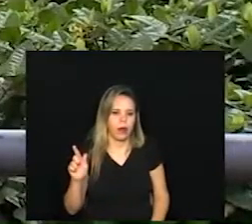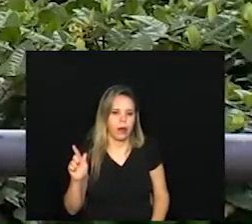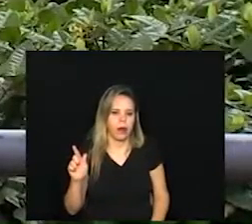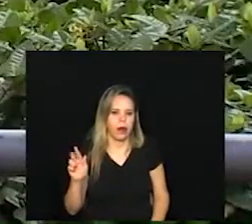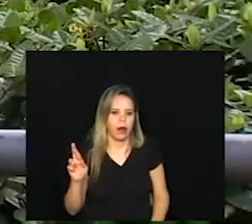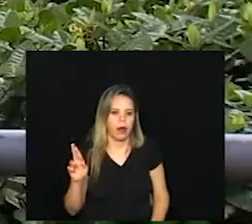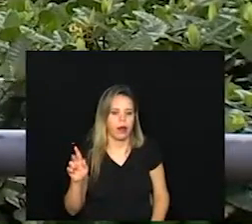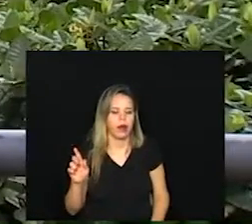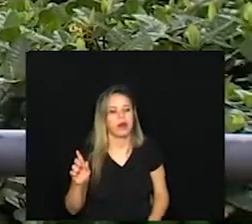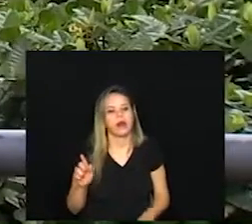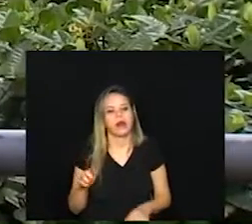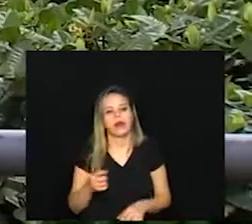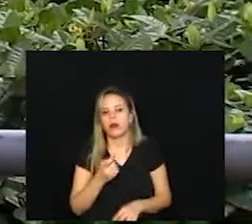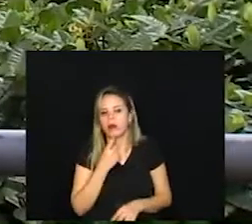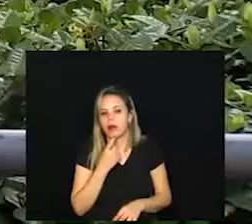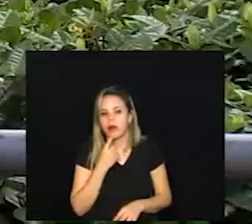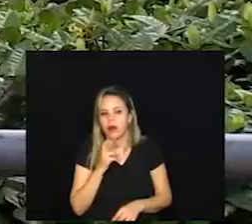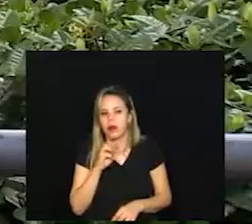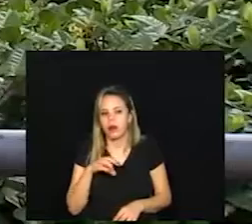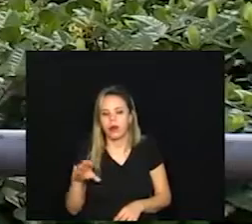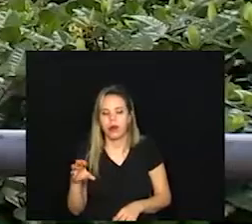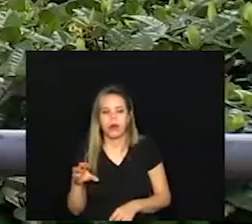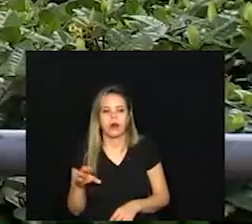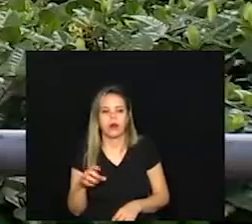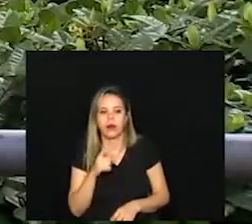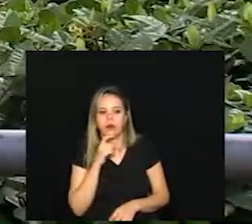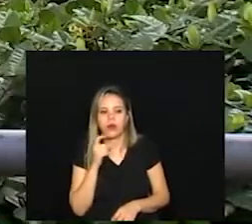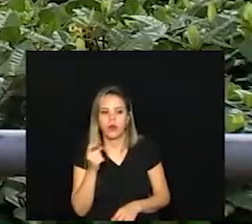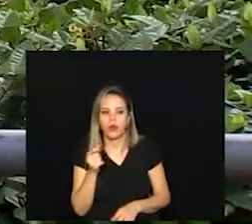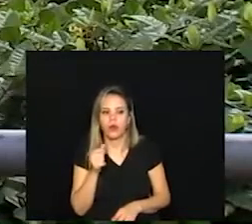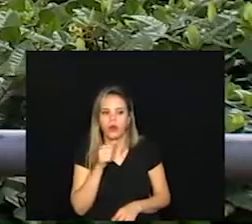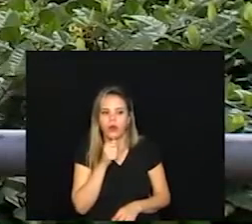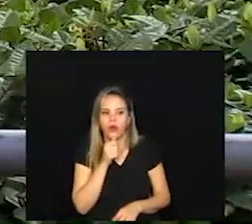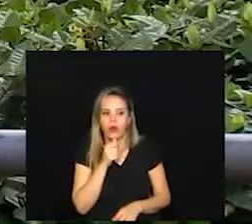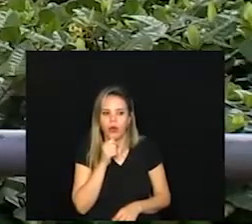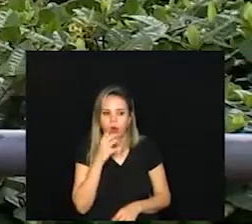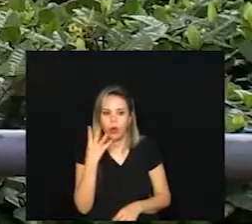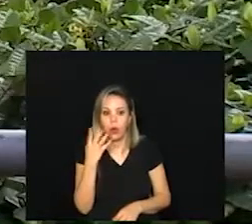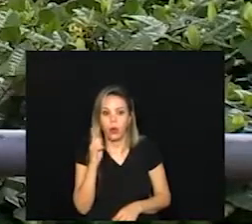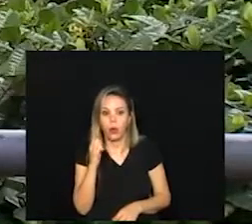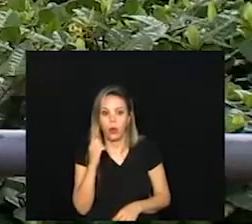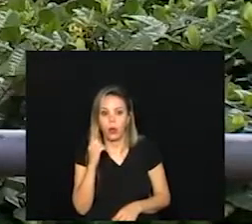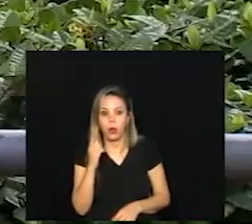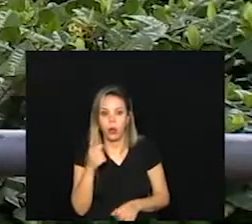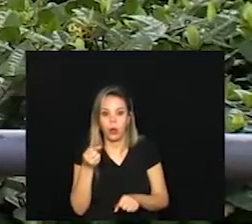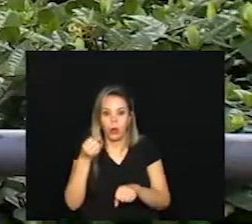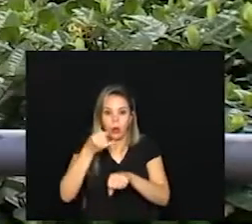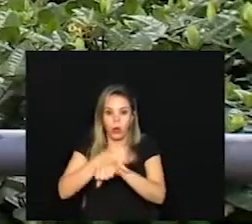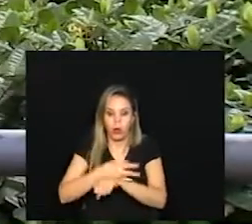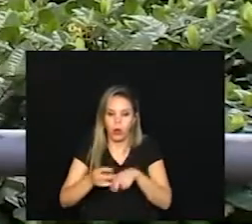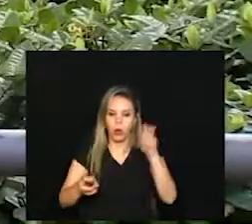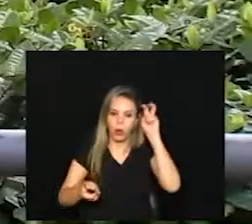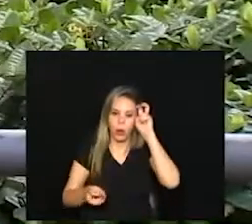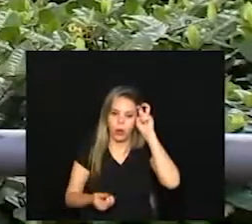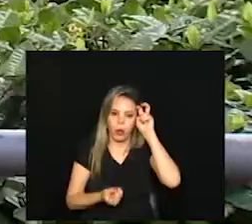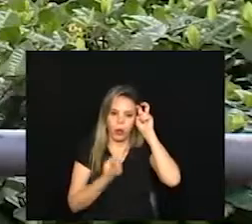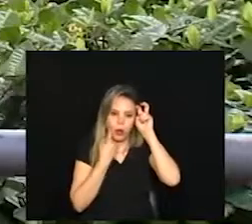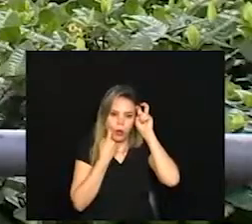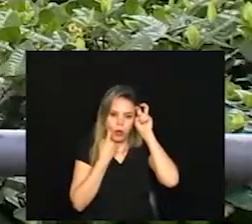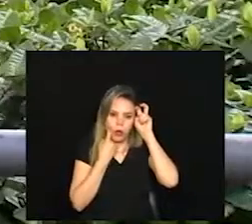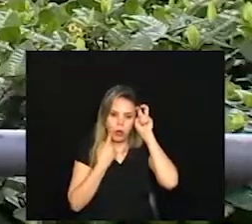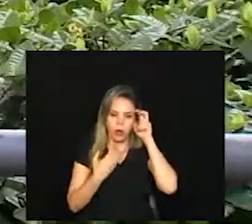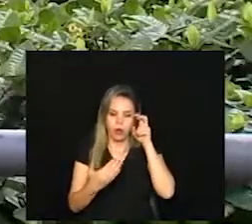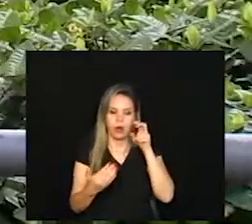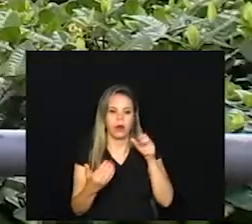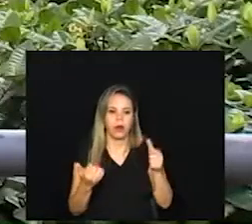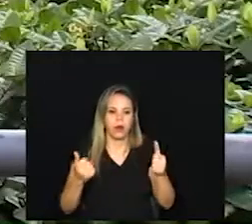a região metropolitana de Campinas, as temperaturas devem ficar em torno de 4 graus nas madrugadas de quinta e de sexta-feira,